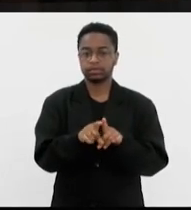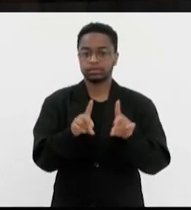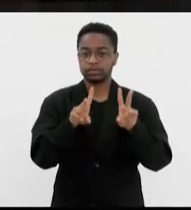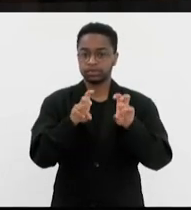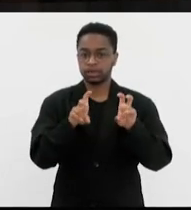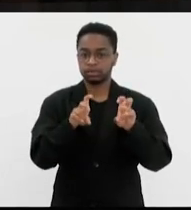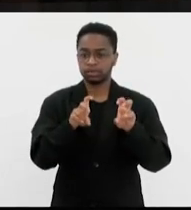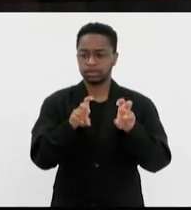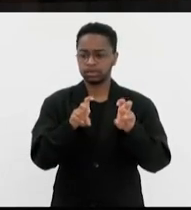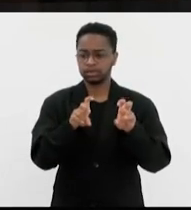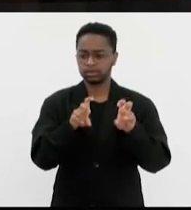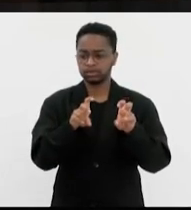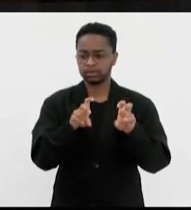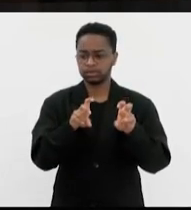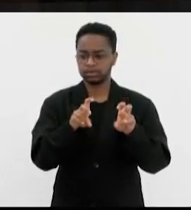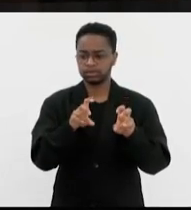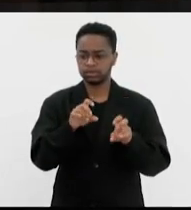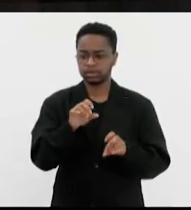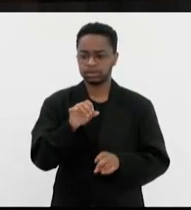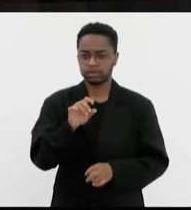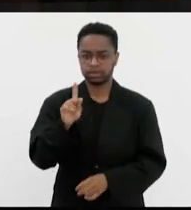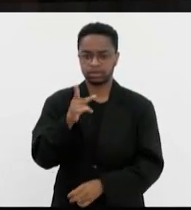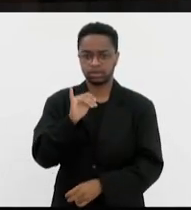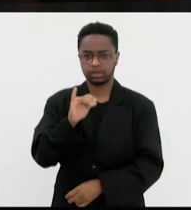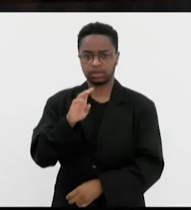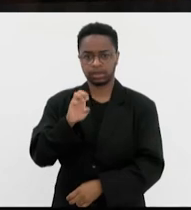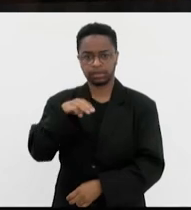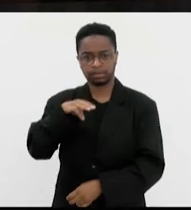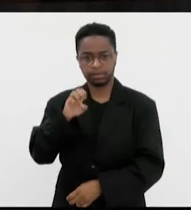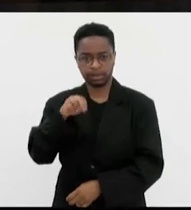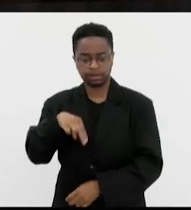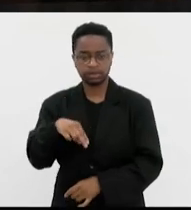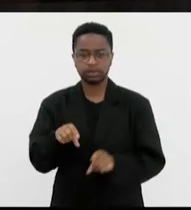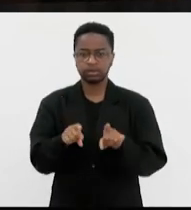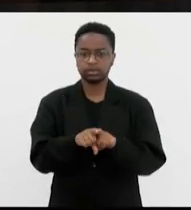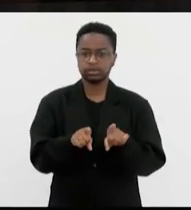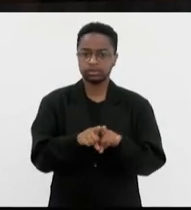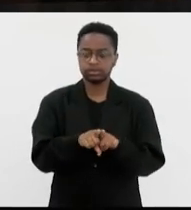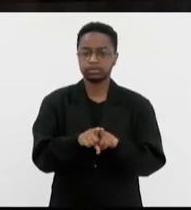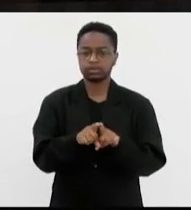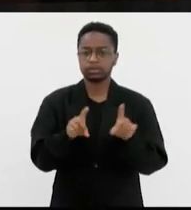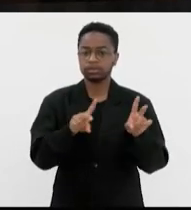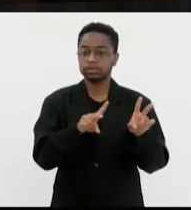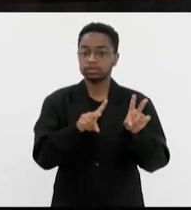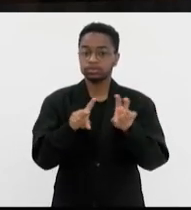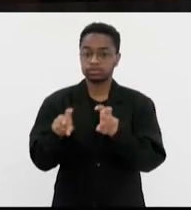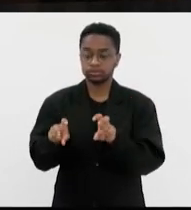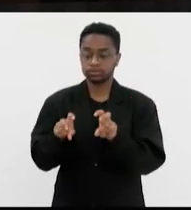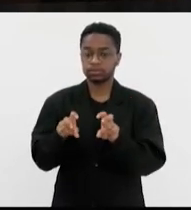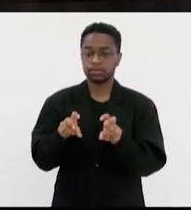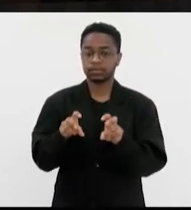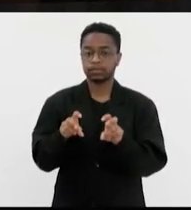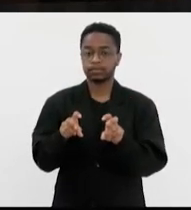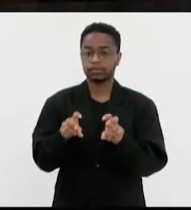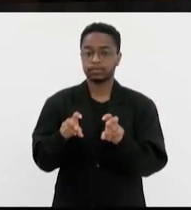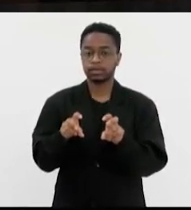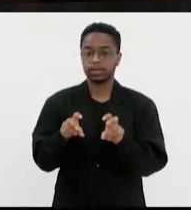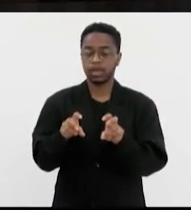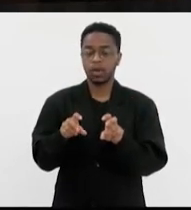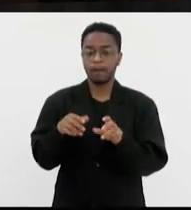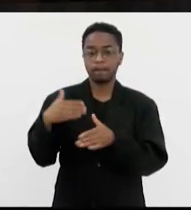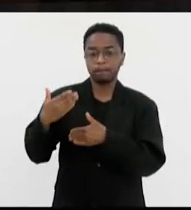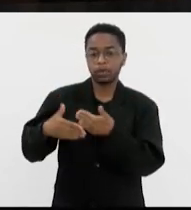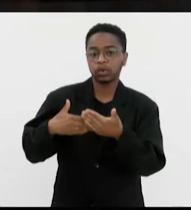Iêmen e as questões relativas às possibilidades de recrudescimento desse